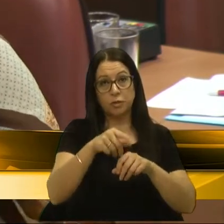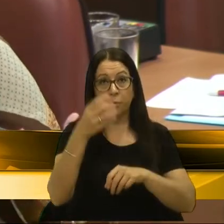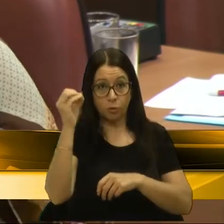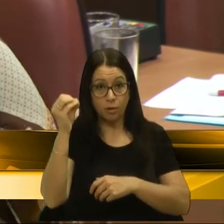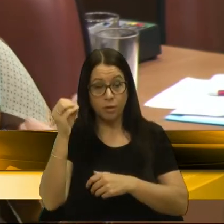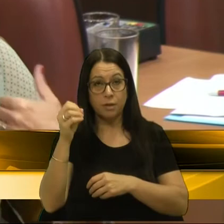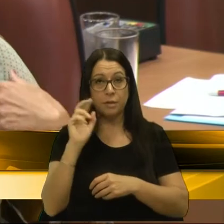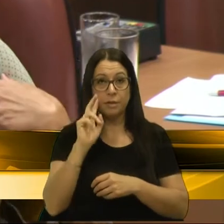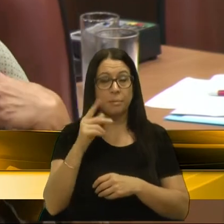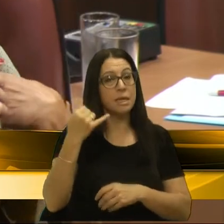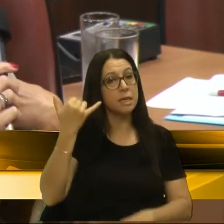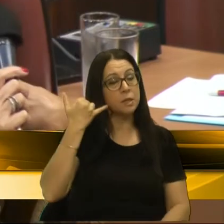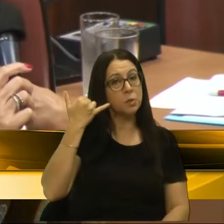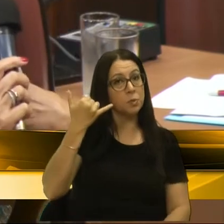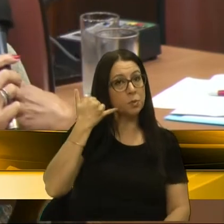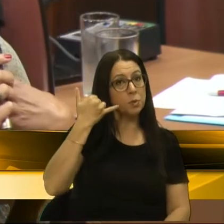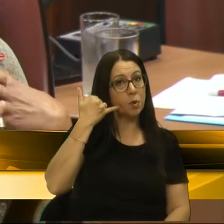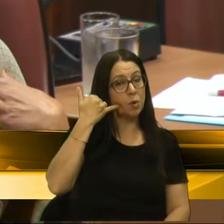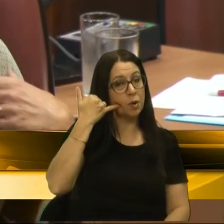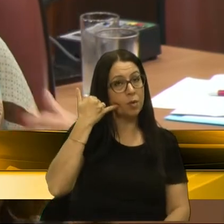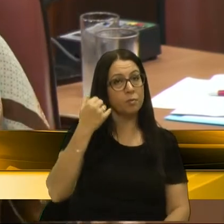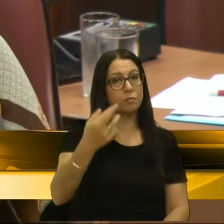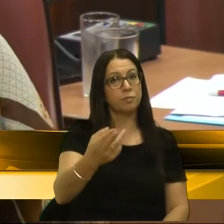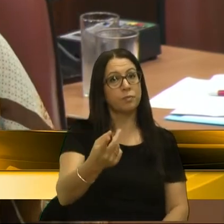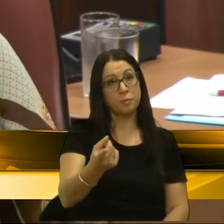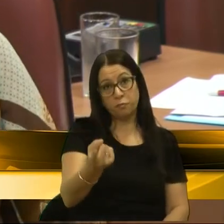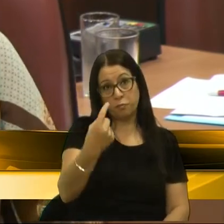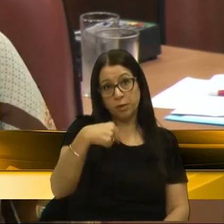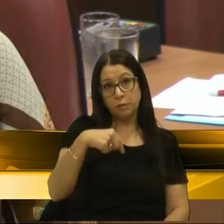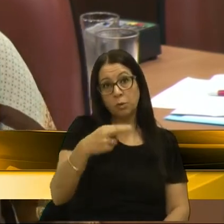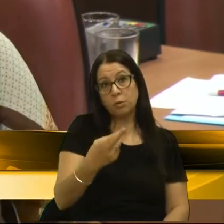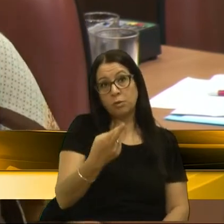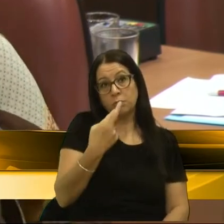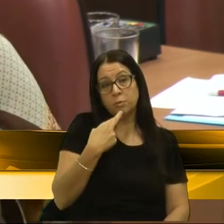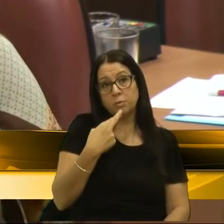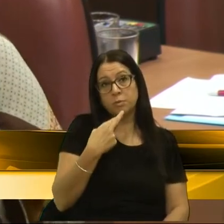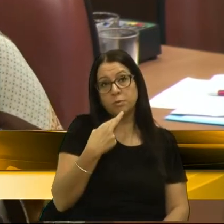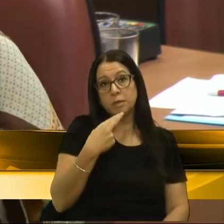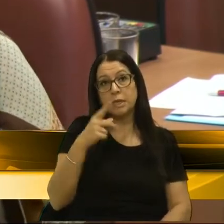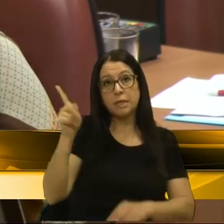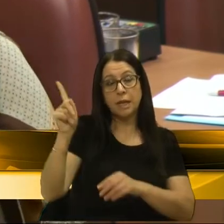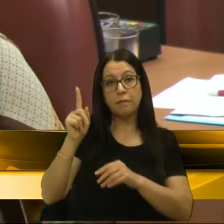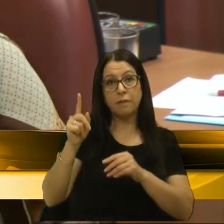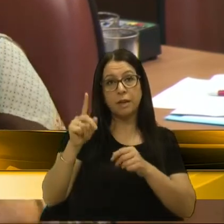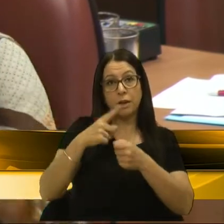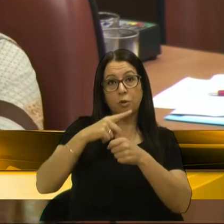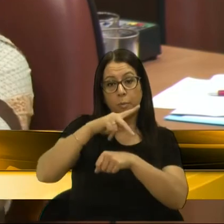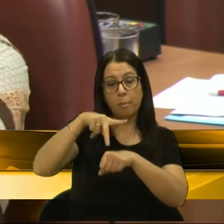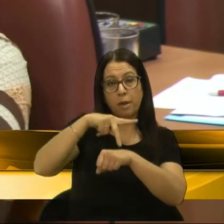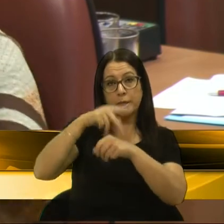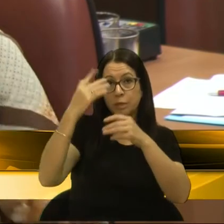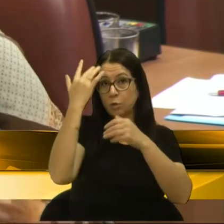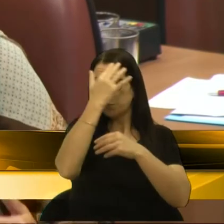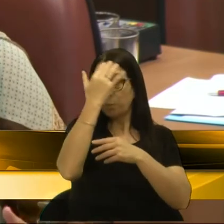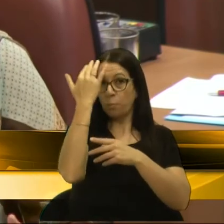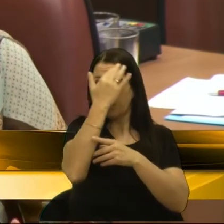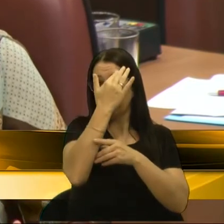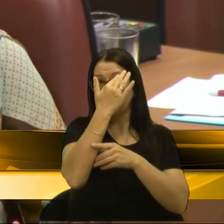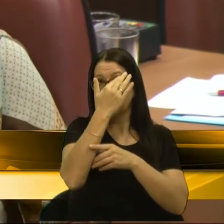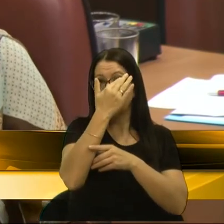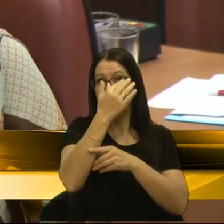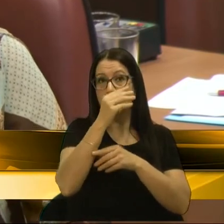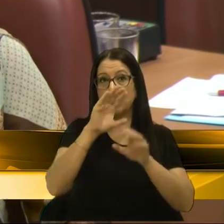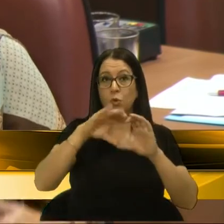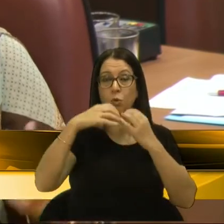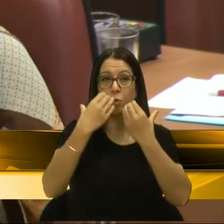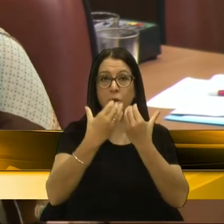ocasião até que ligou, retornando a informação, ele estava no México, num congresso de transporte